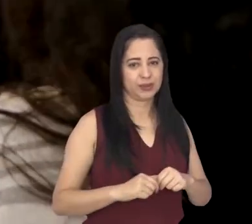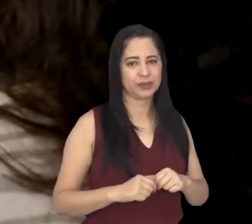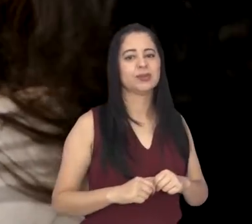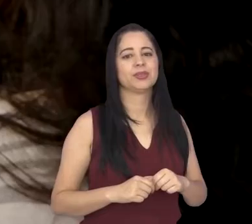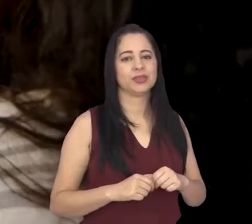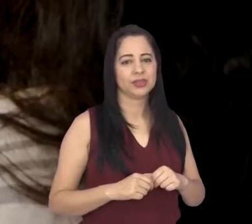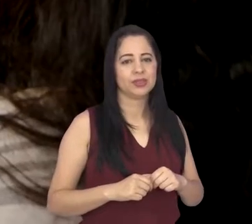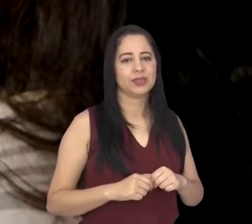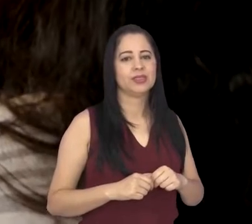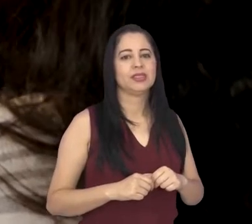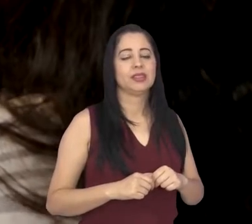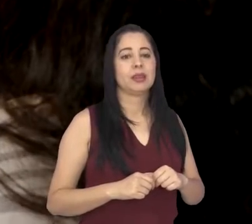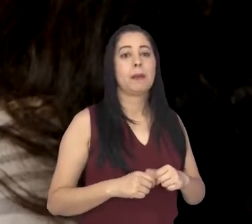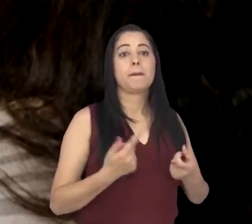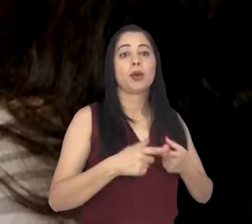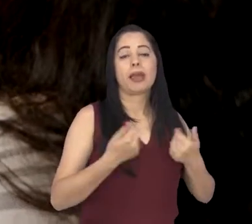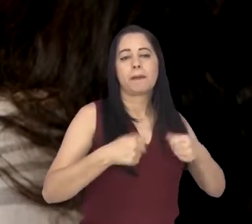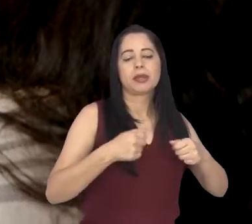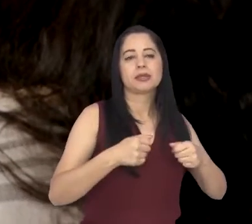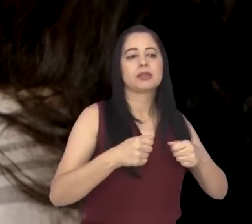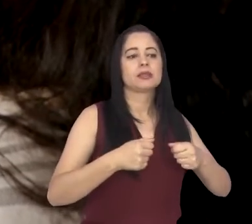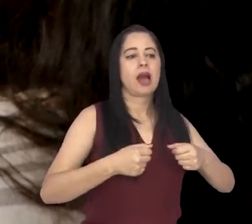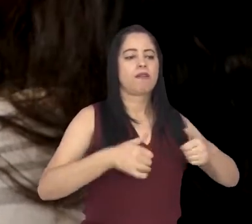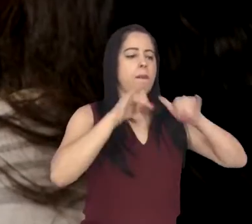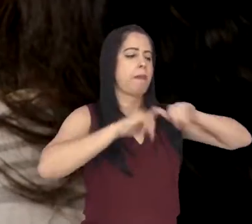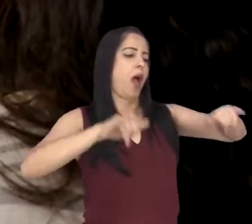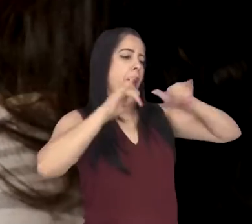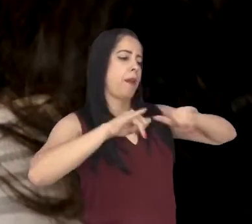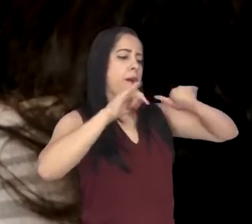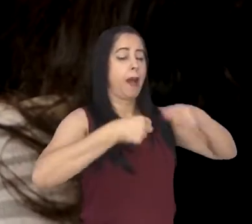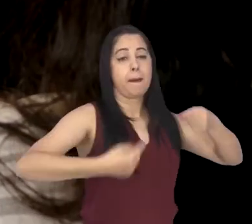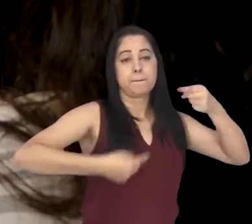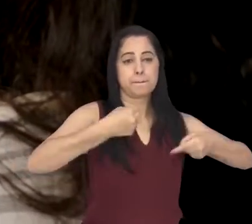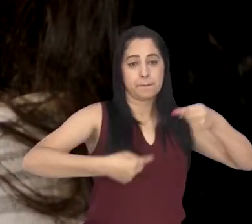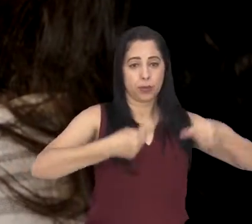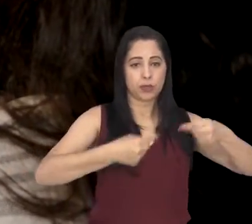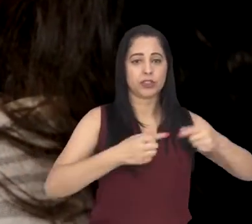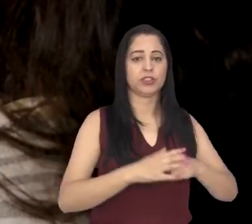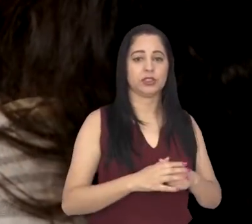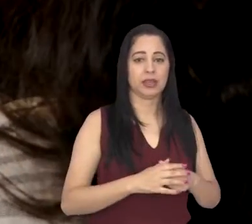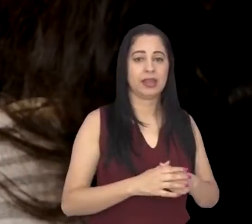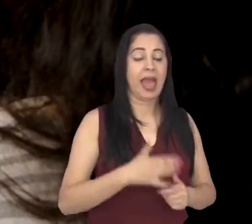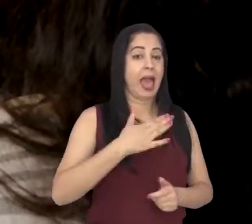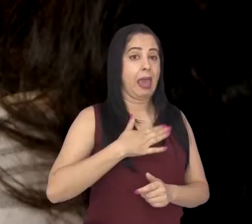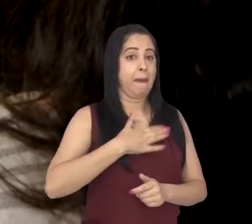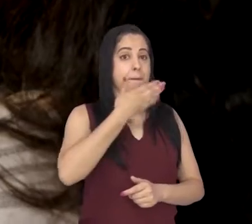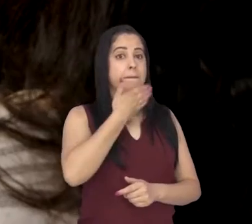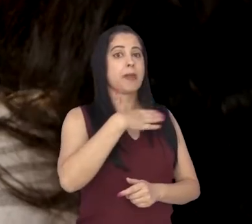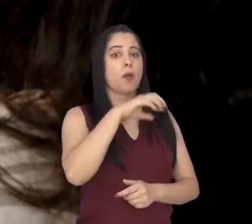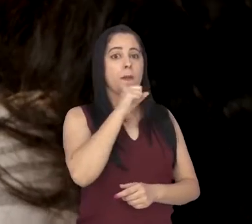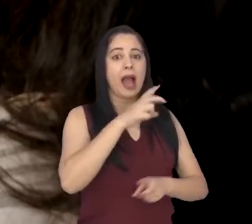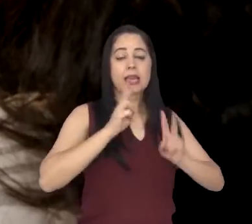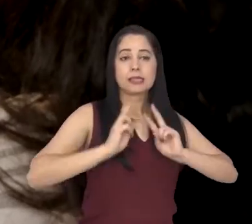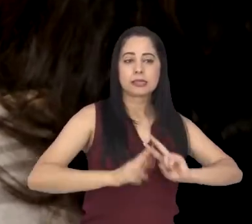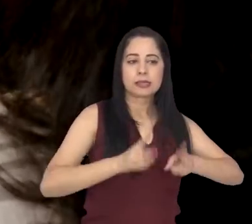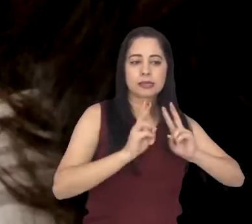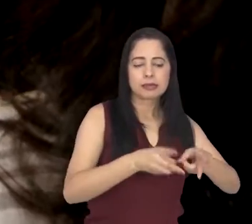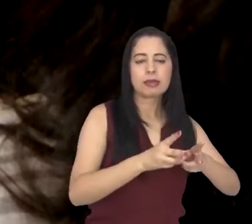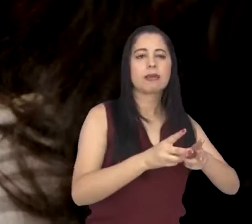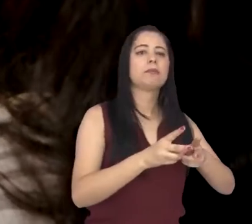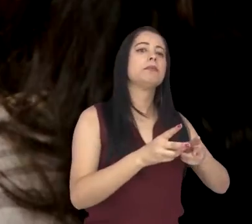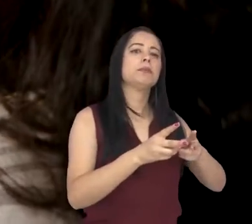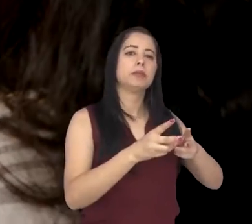para fazer as campanhas dele, e o Brizola editava um jornal. E o papai era o agente desse jornal, foi um dos